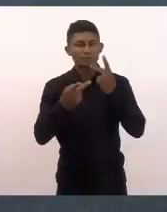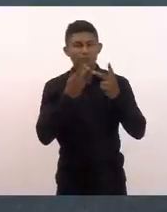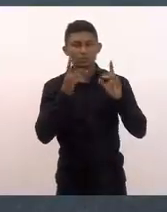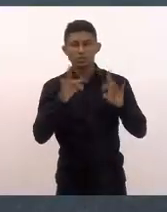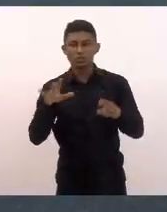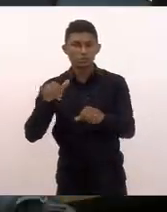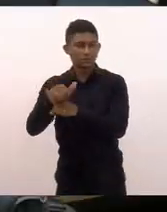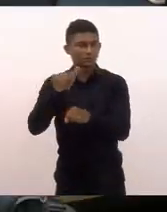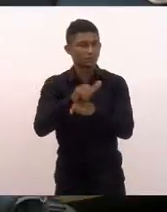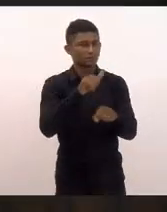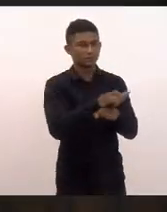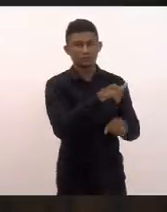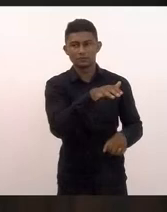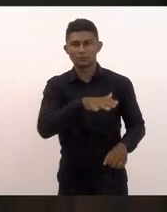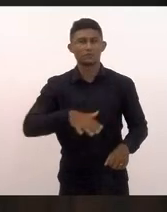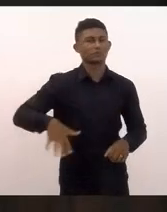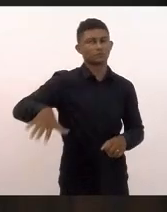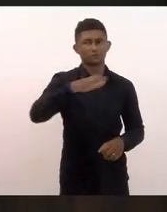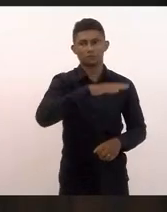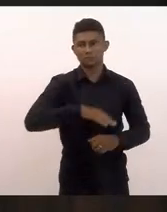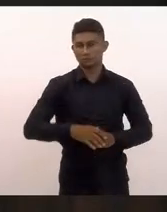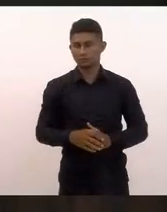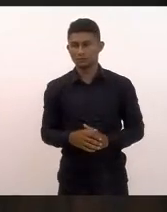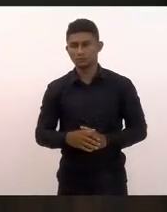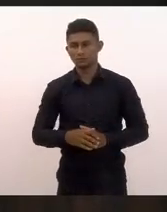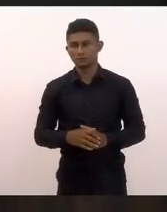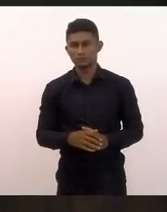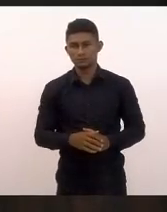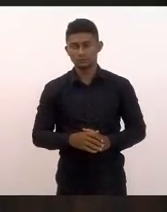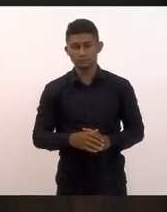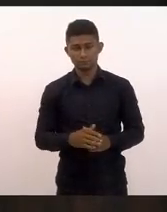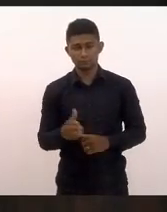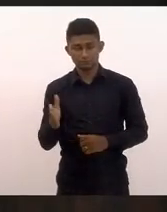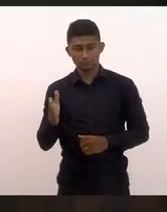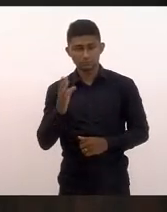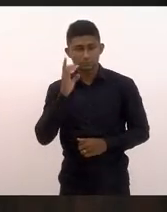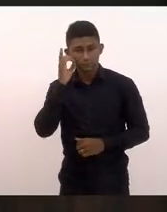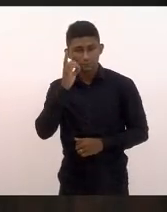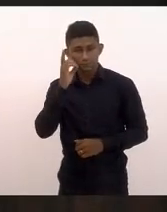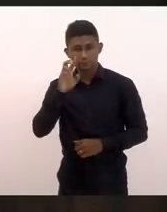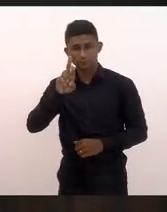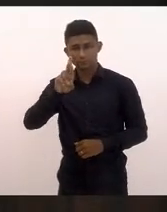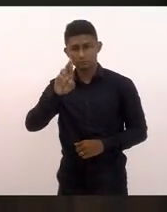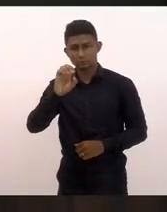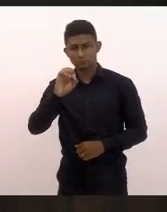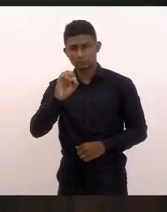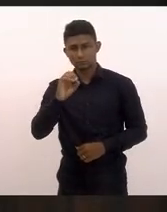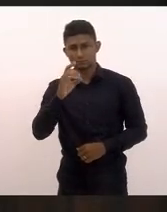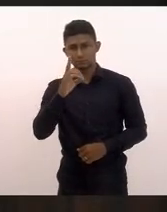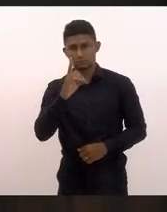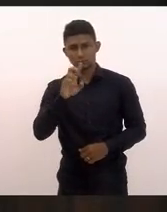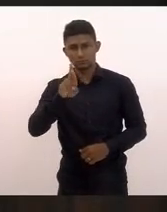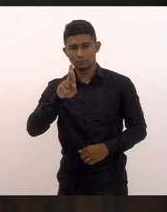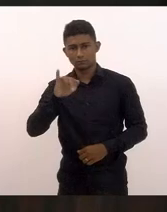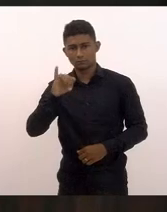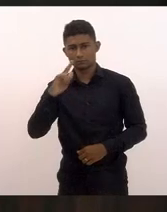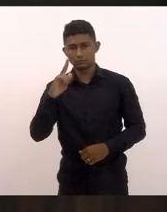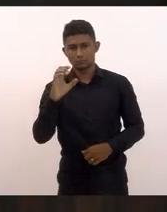todo mundo. Deputado, peraí, Pobel. Deputado Rodrigo Amorim.